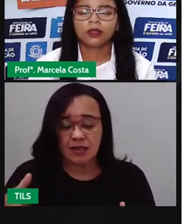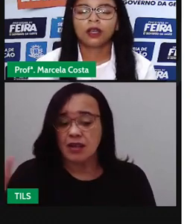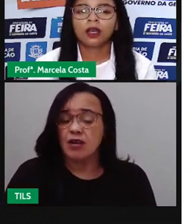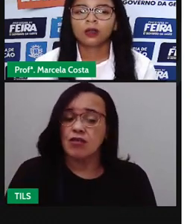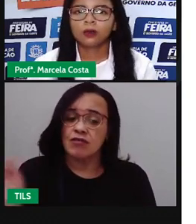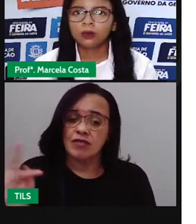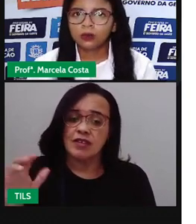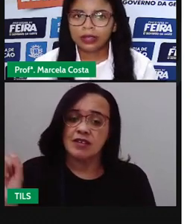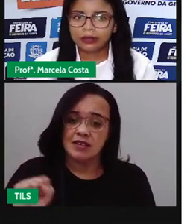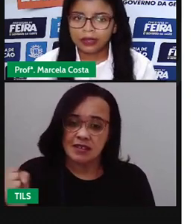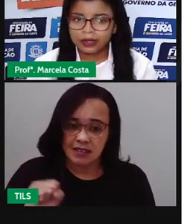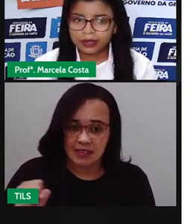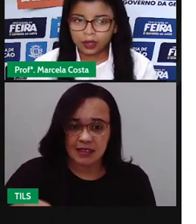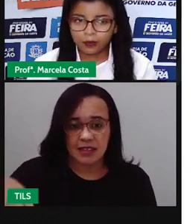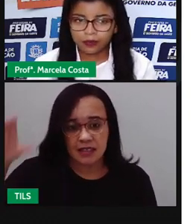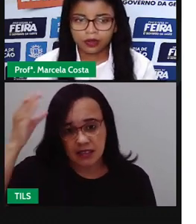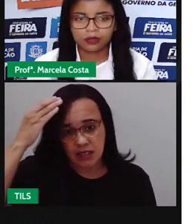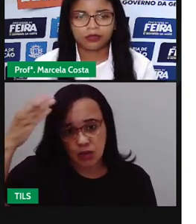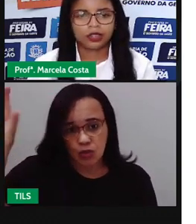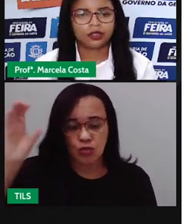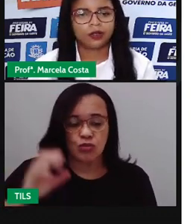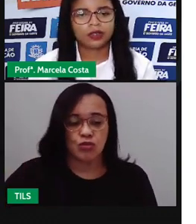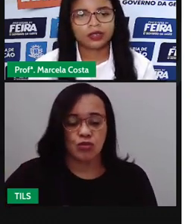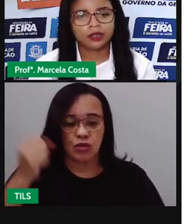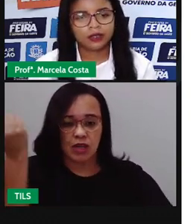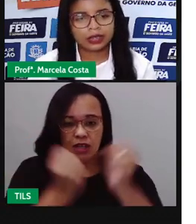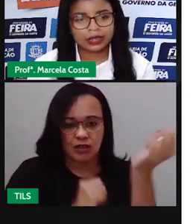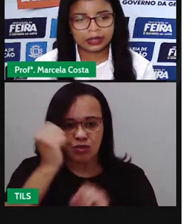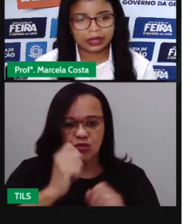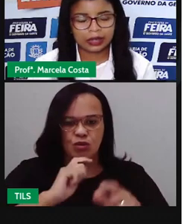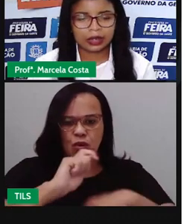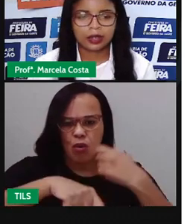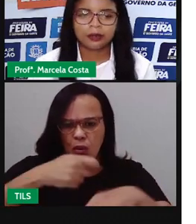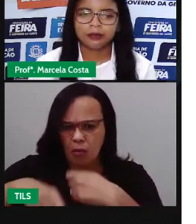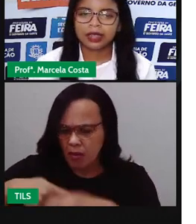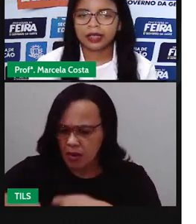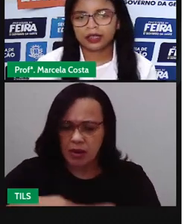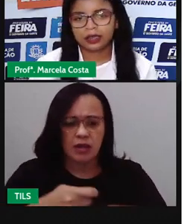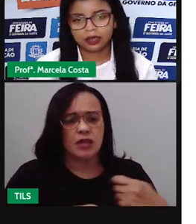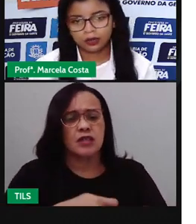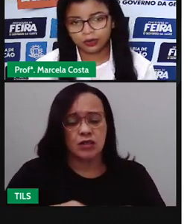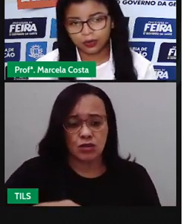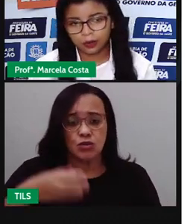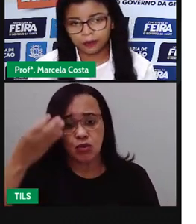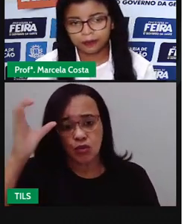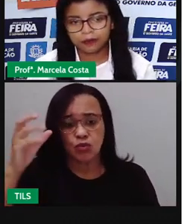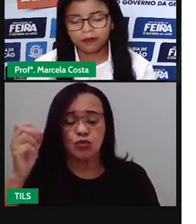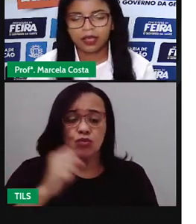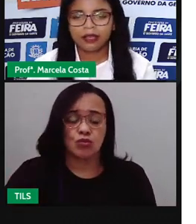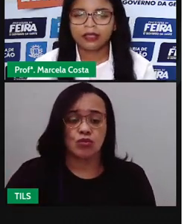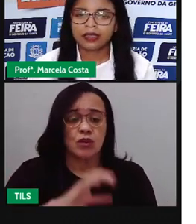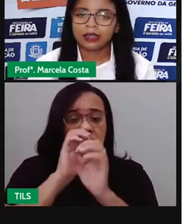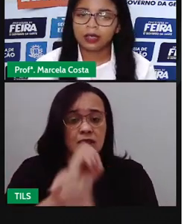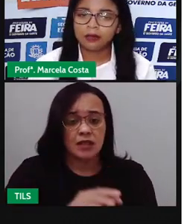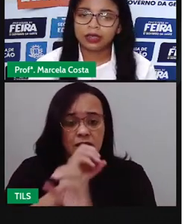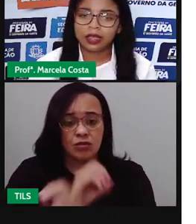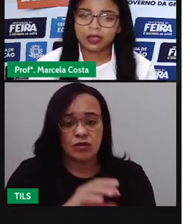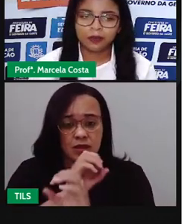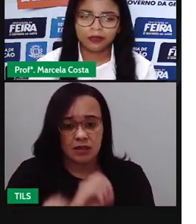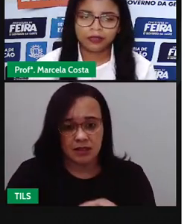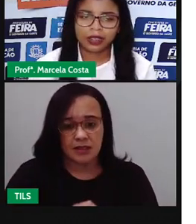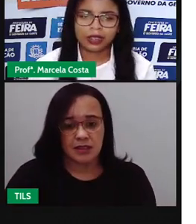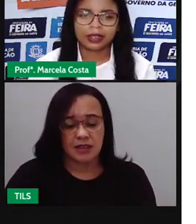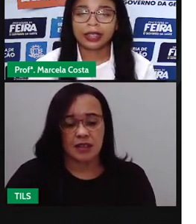comércio, cultura e educação. Vai de Nossa Senhora Santana, Micareta São João. Em setembro tem